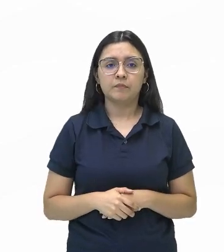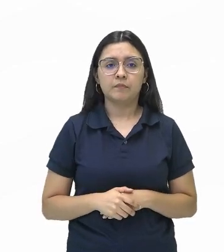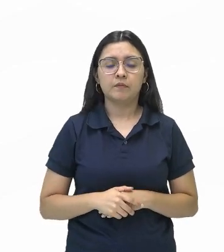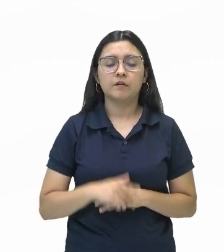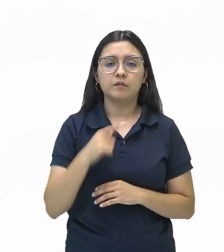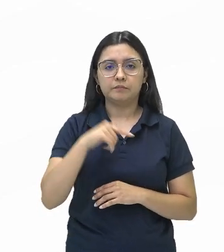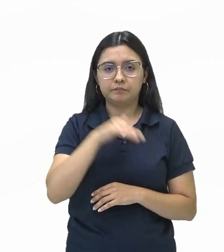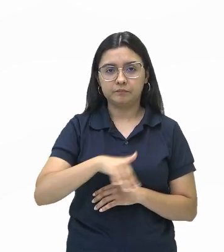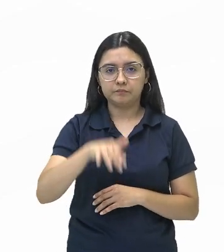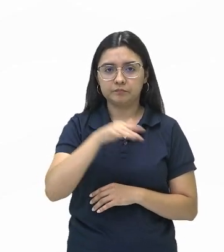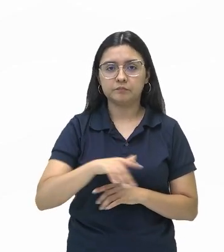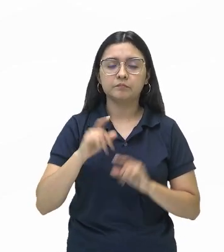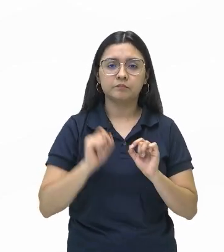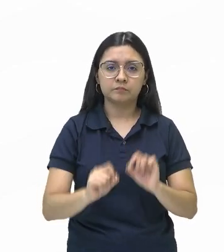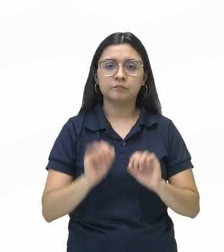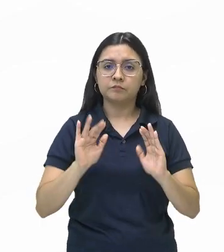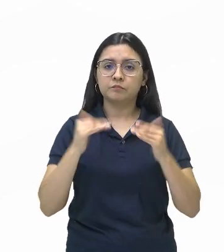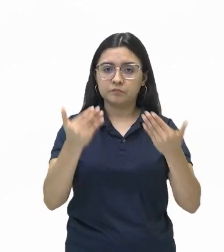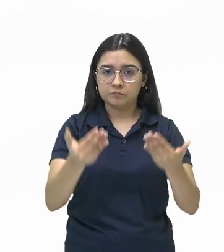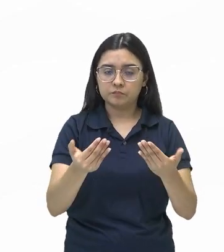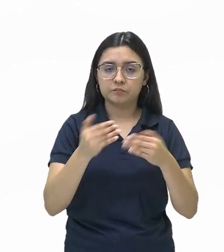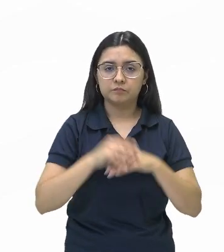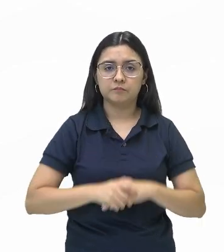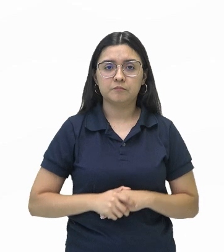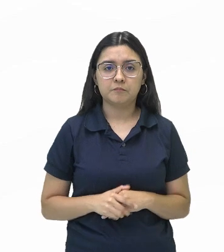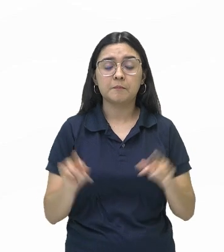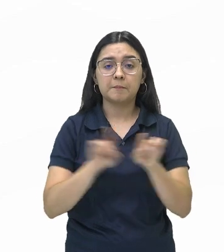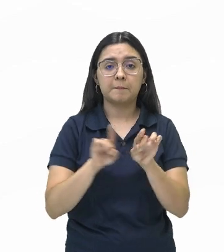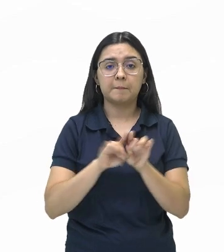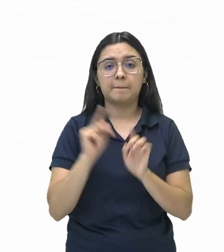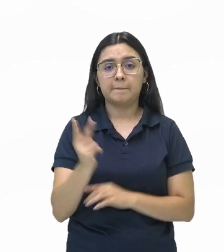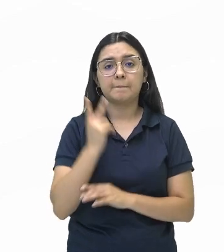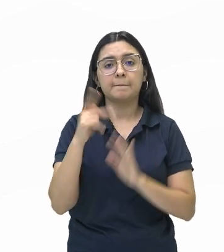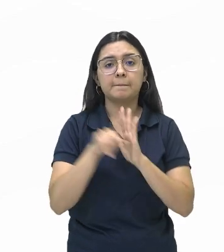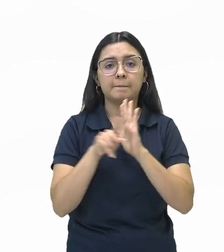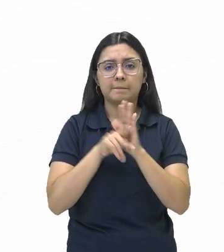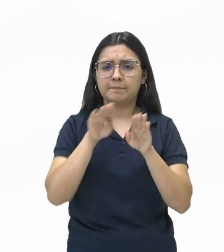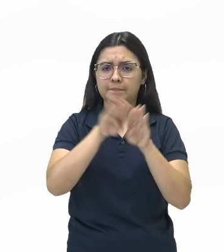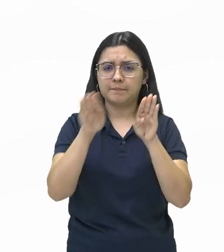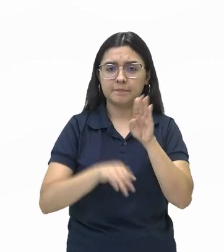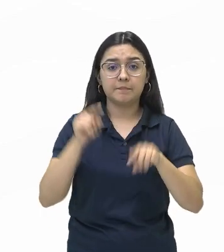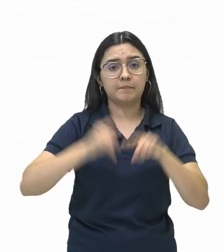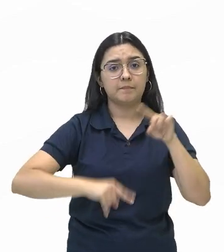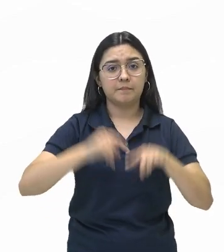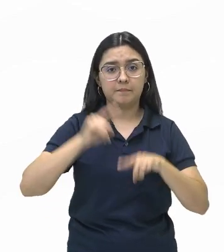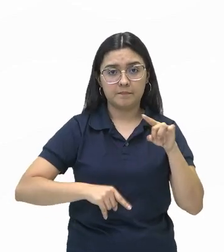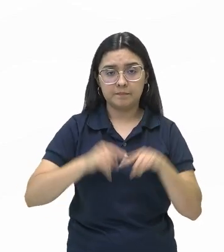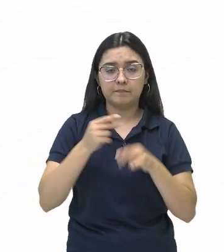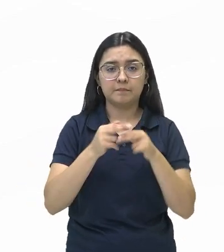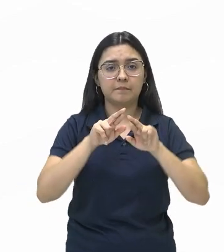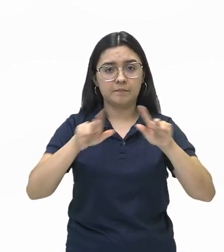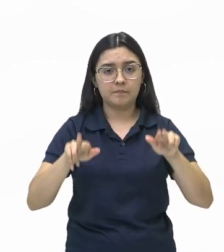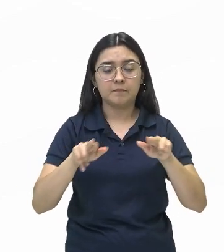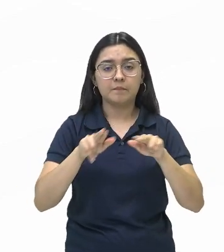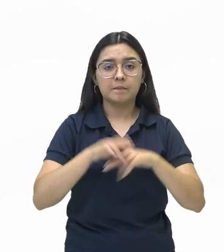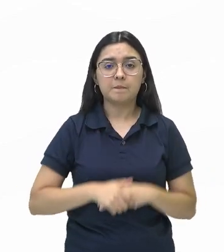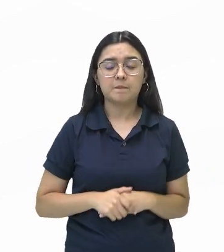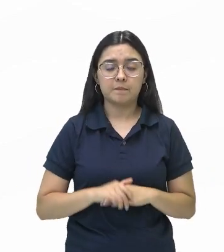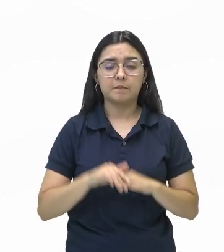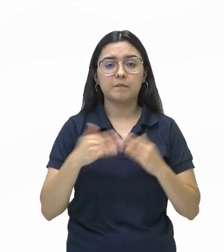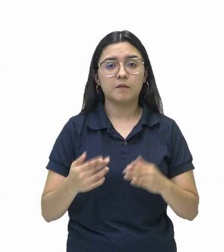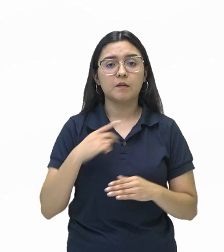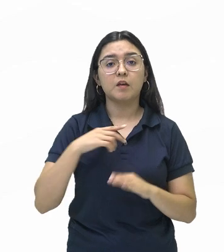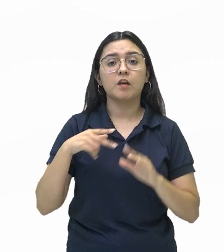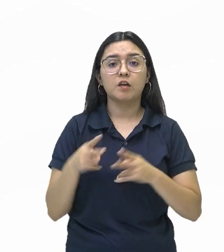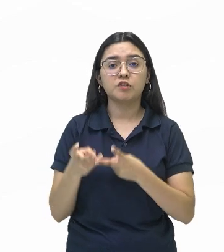o mercado externo e a valorização desigual dos produtos, né, que são